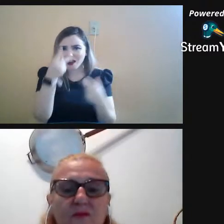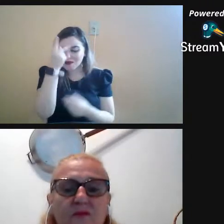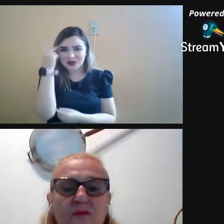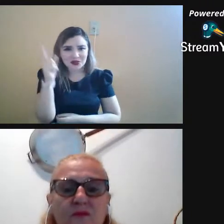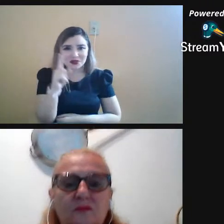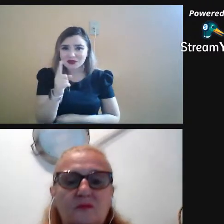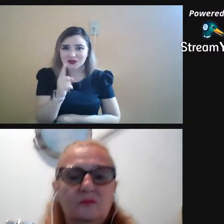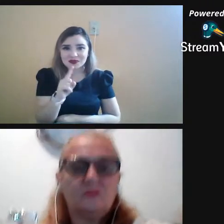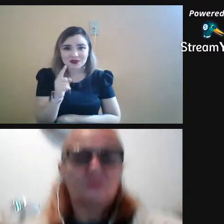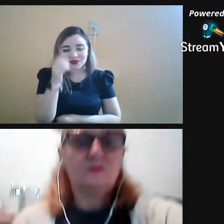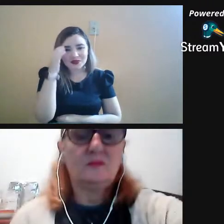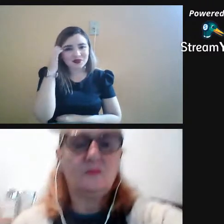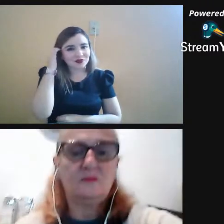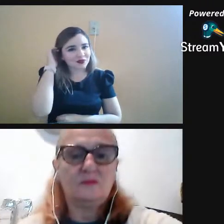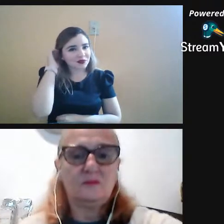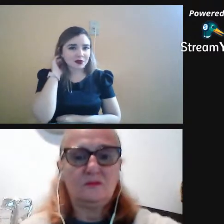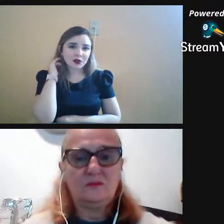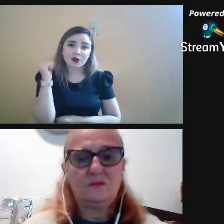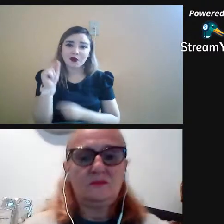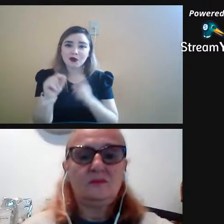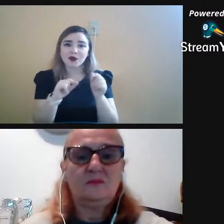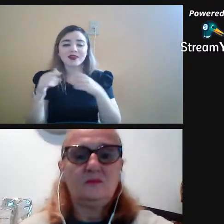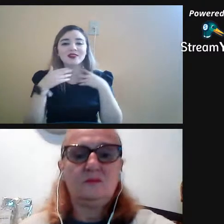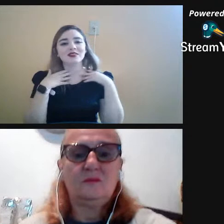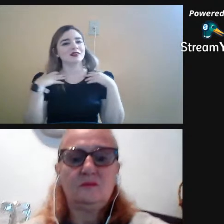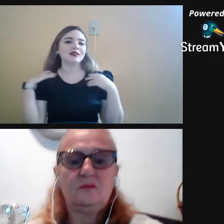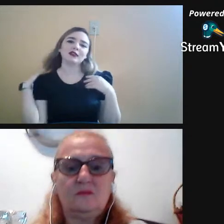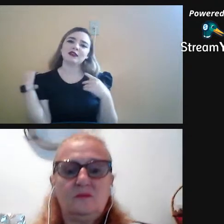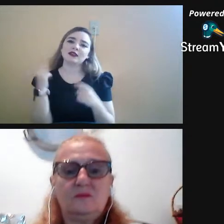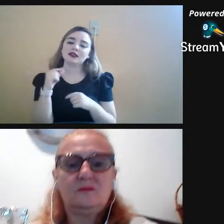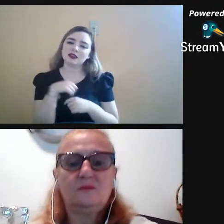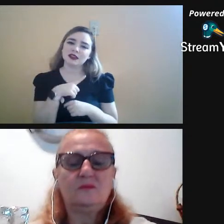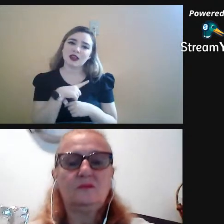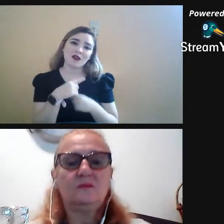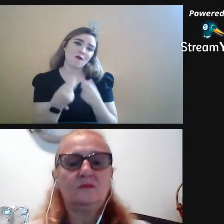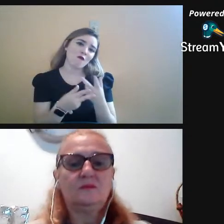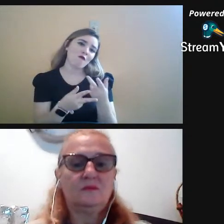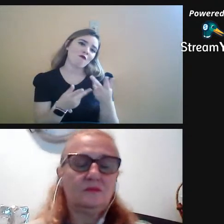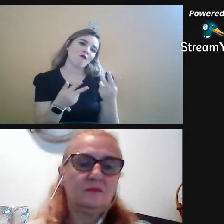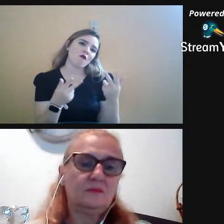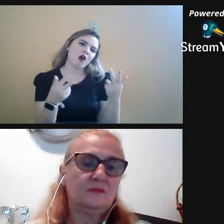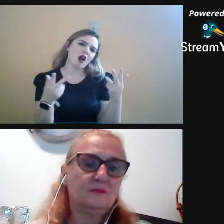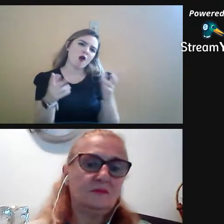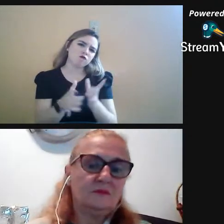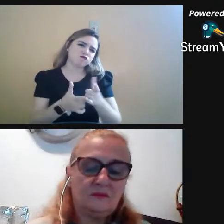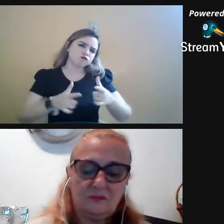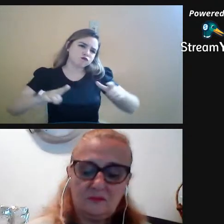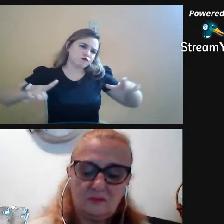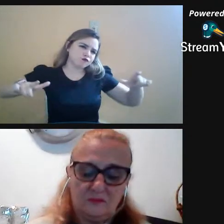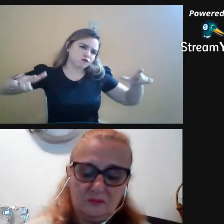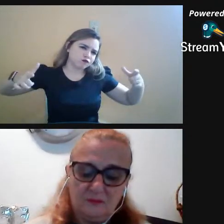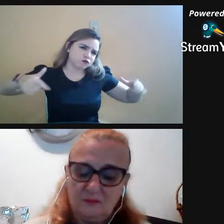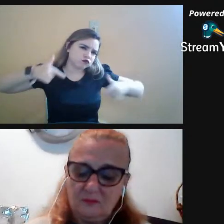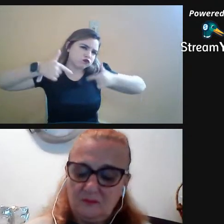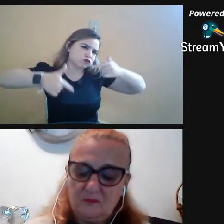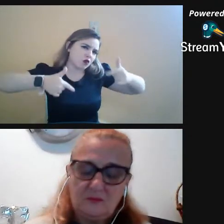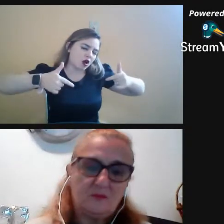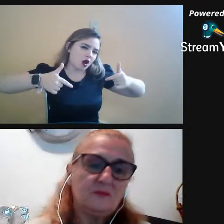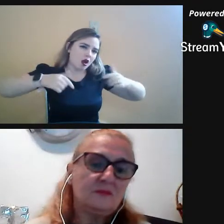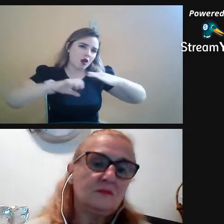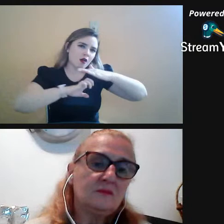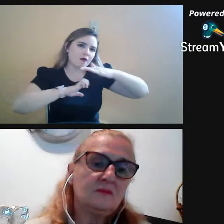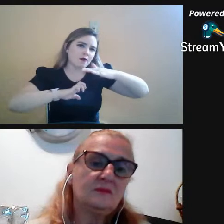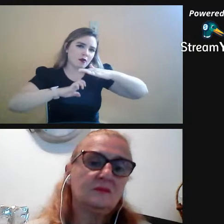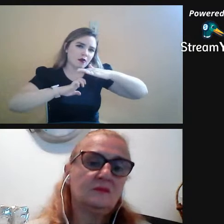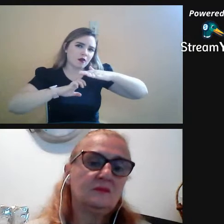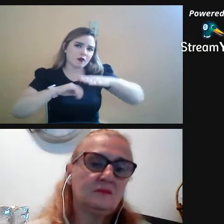assim. O que você tem são grandes companhias que arrendam a terra,